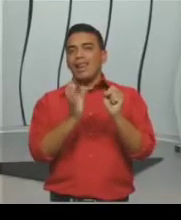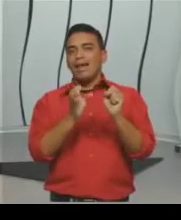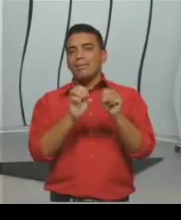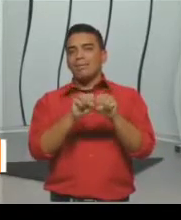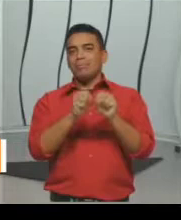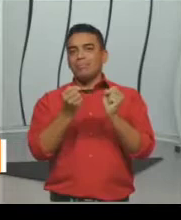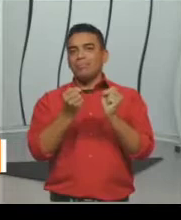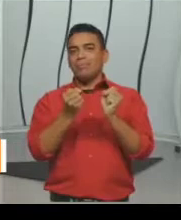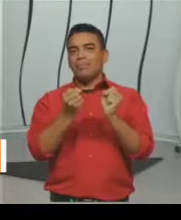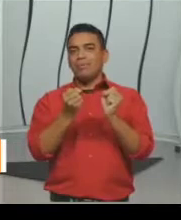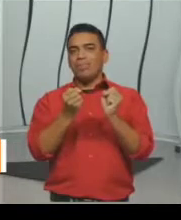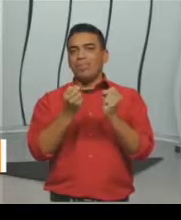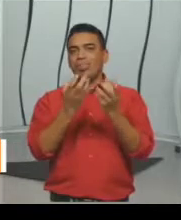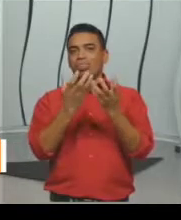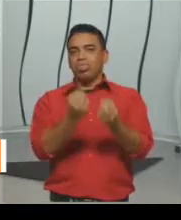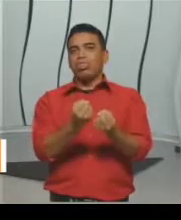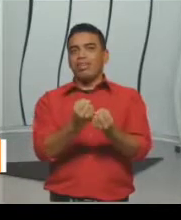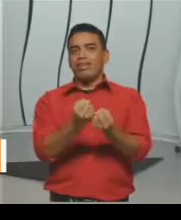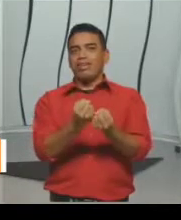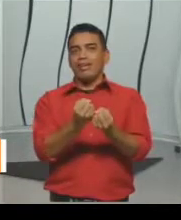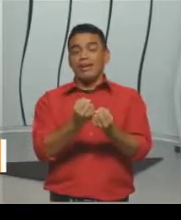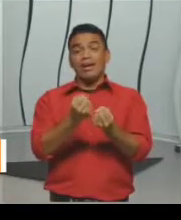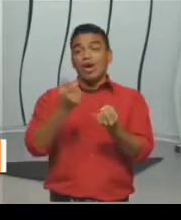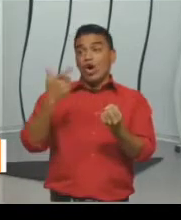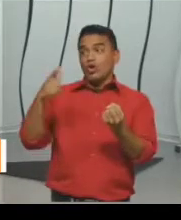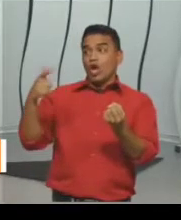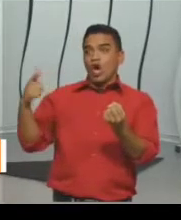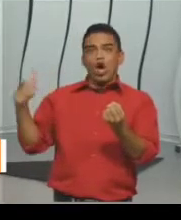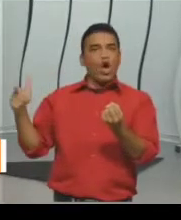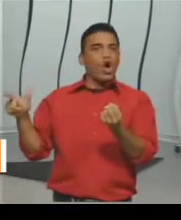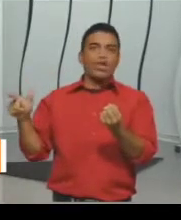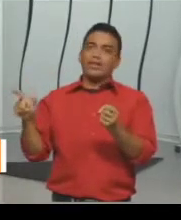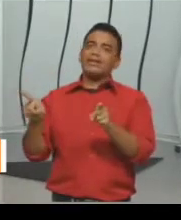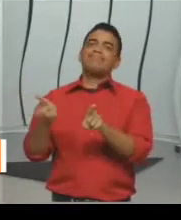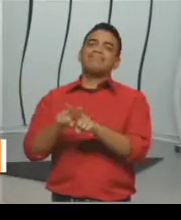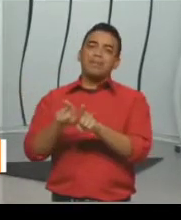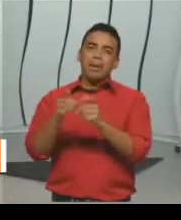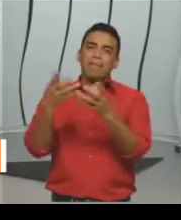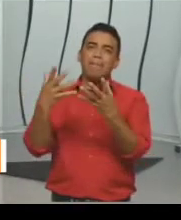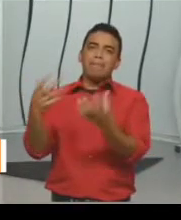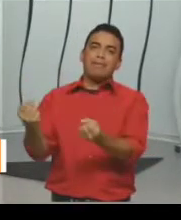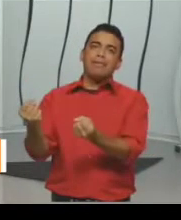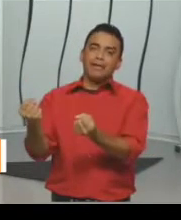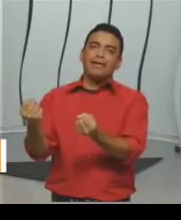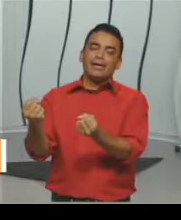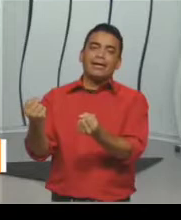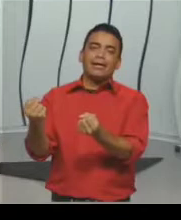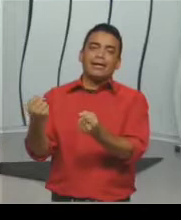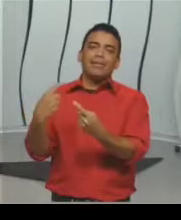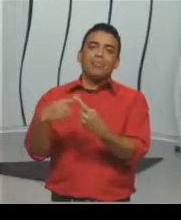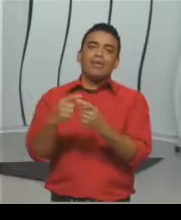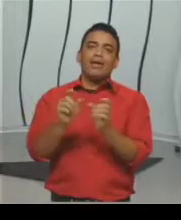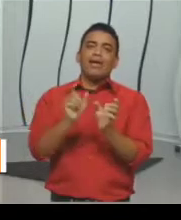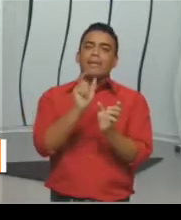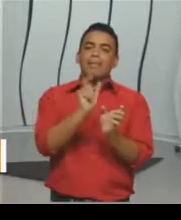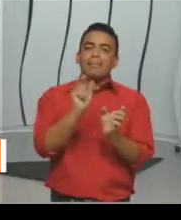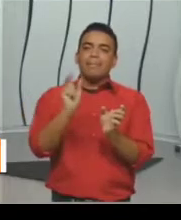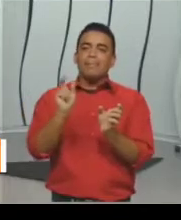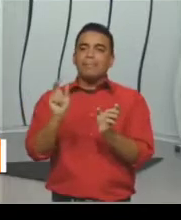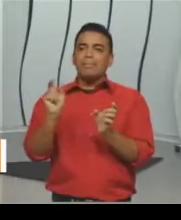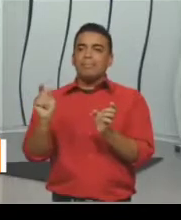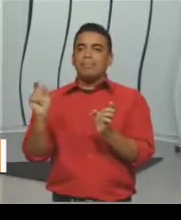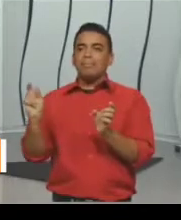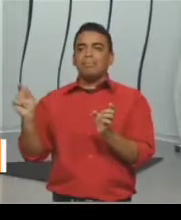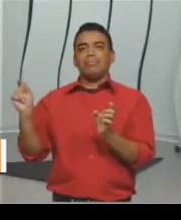Nenhuma lâmpada para frente vai acender. Isso é um problema de circuitos em série. Vamos ver uma